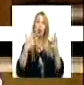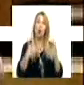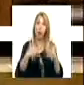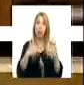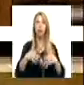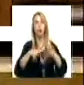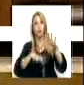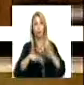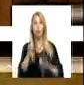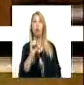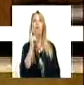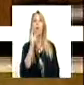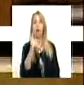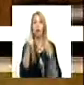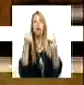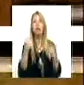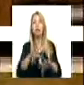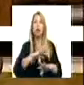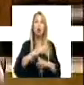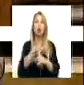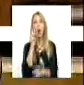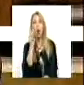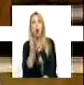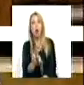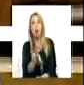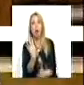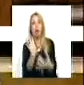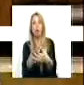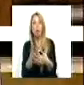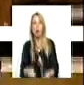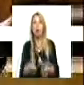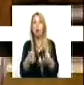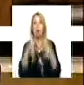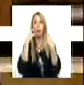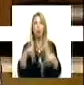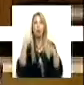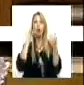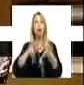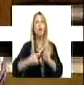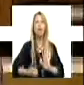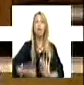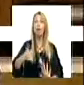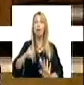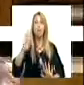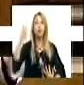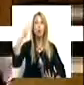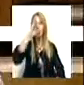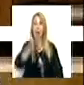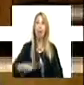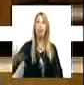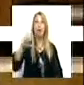PEV teria um outro olhar sobre o investimento público fundamental, nomeadamente no ambiente,